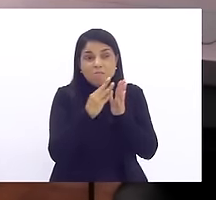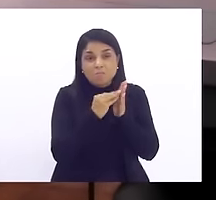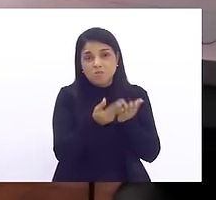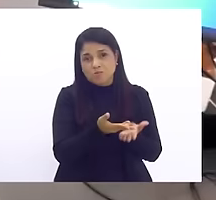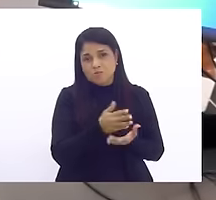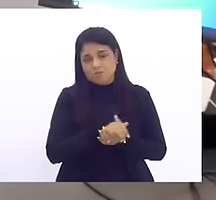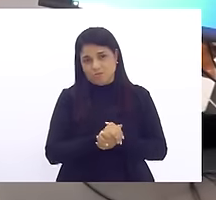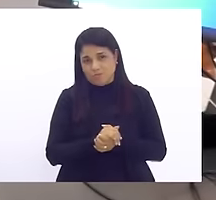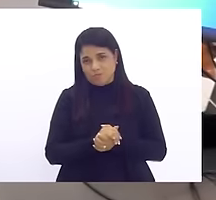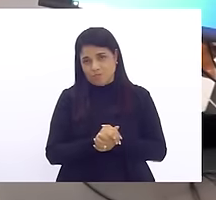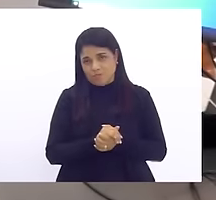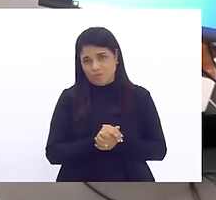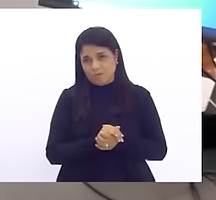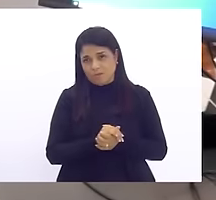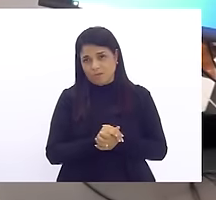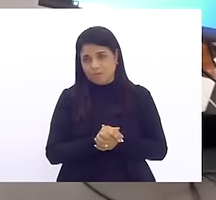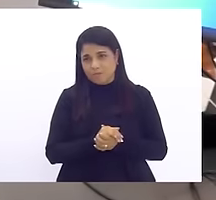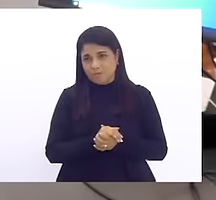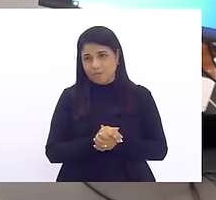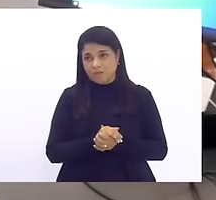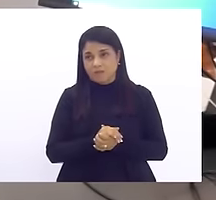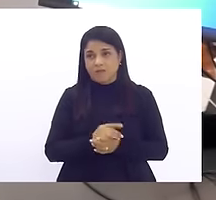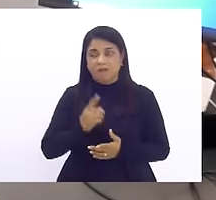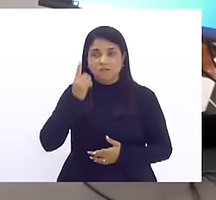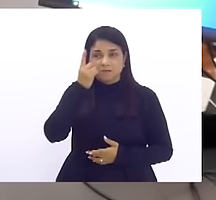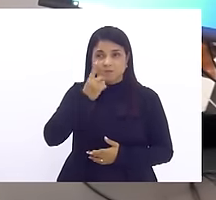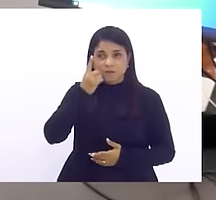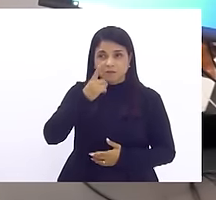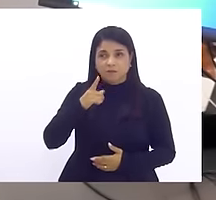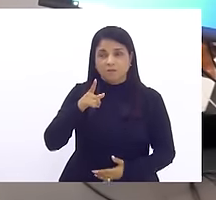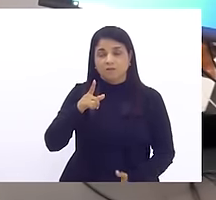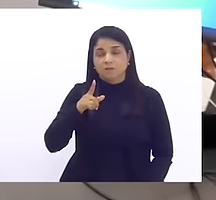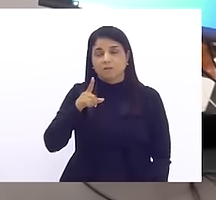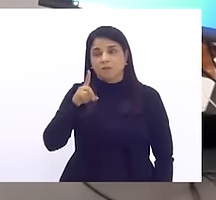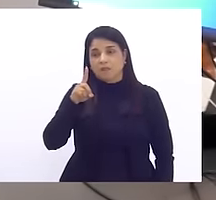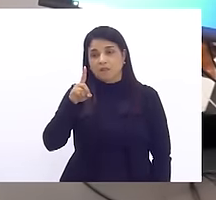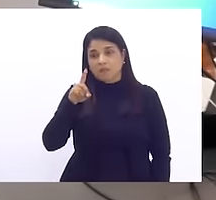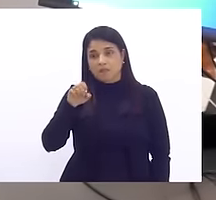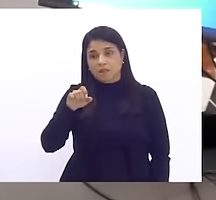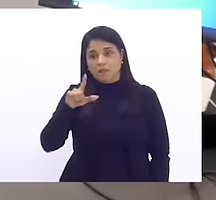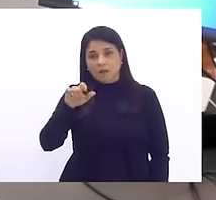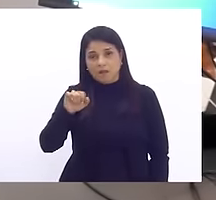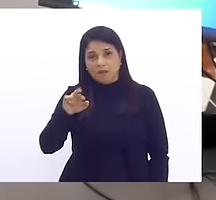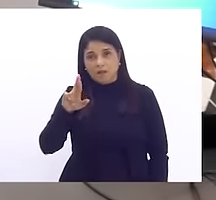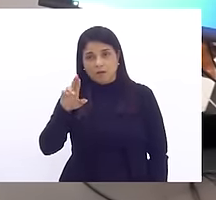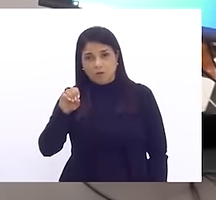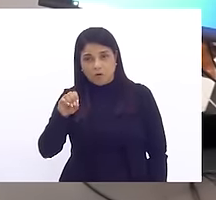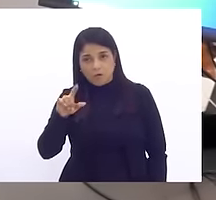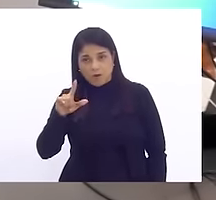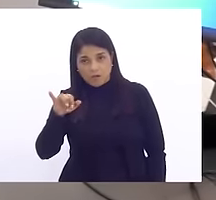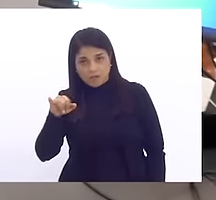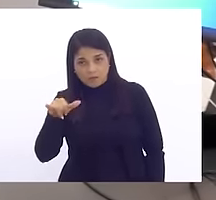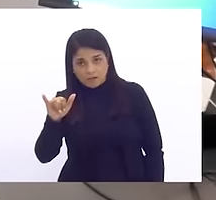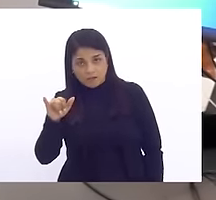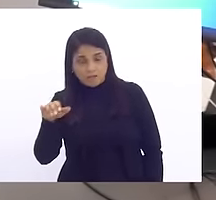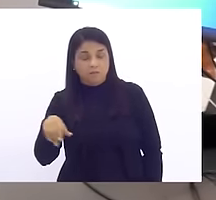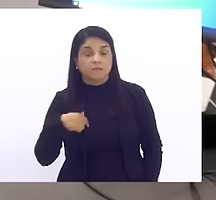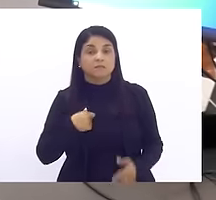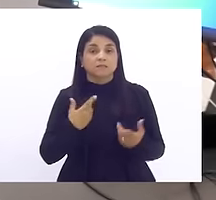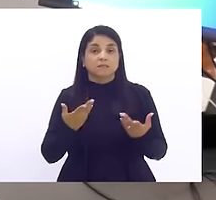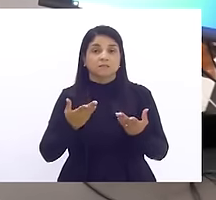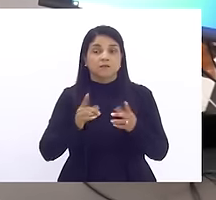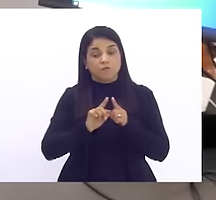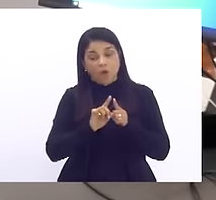eu falei outra coisa essa sessão pode ser revista em qualquer tempo numa caretado mas em relação à diretoria técnico operacional